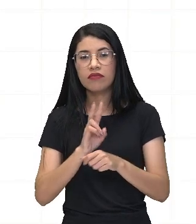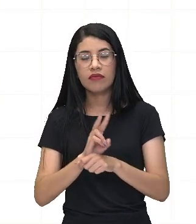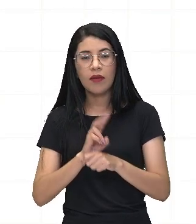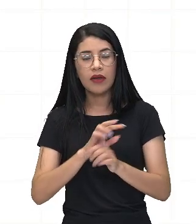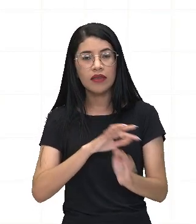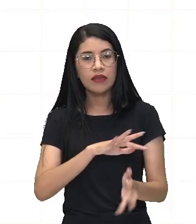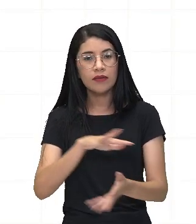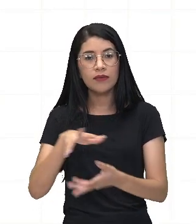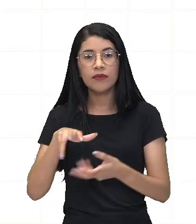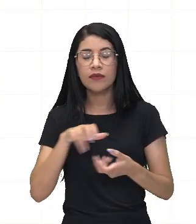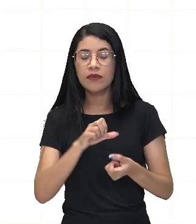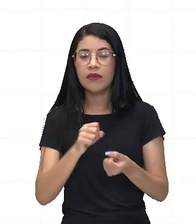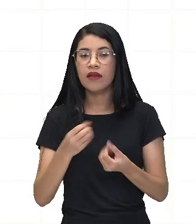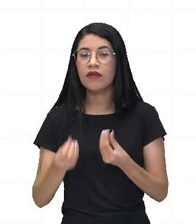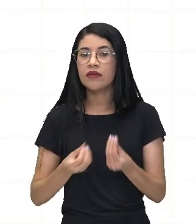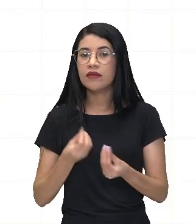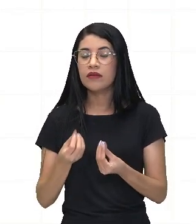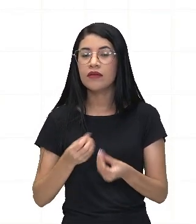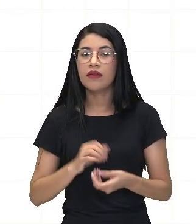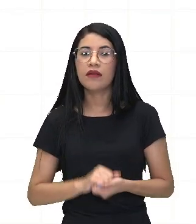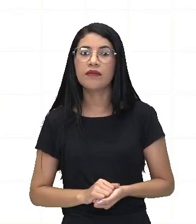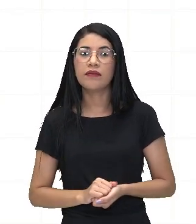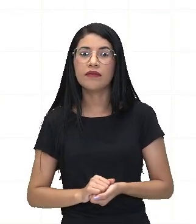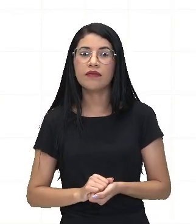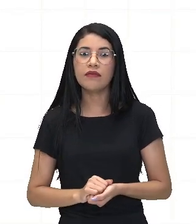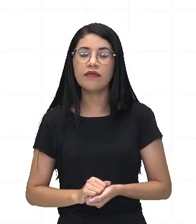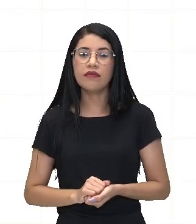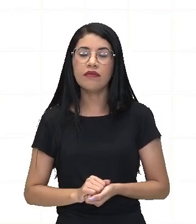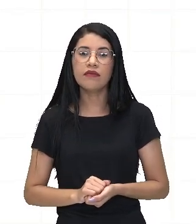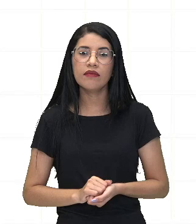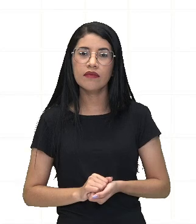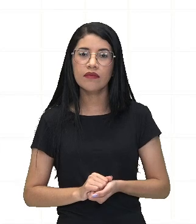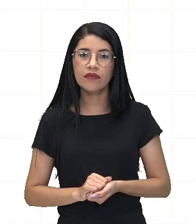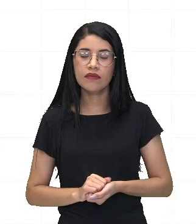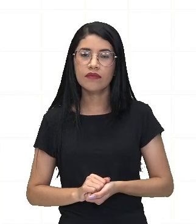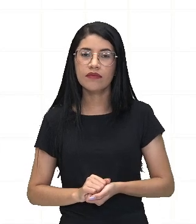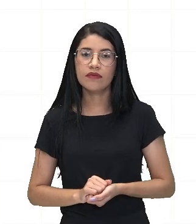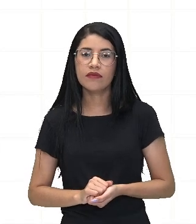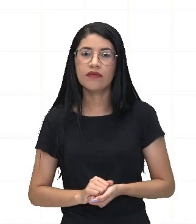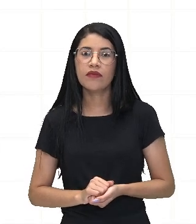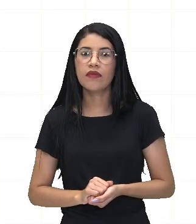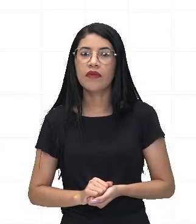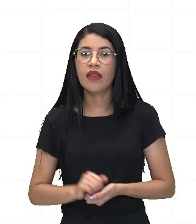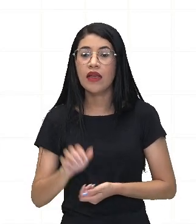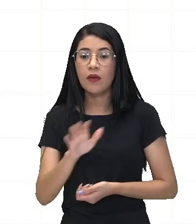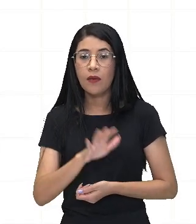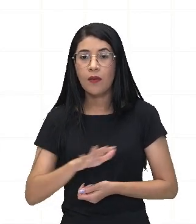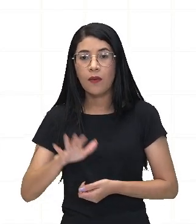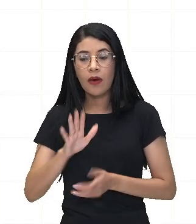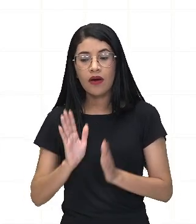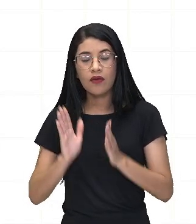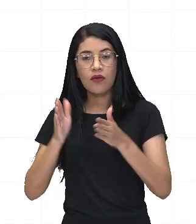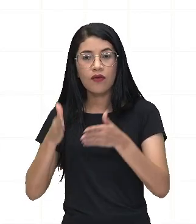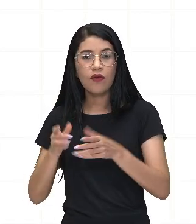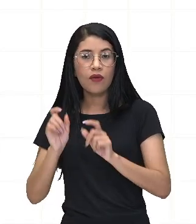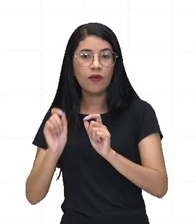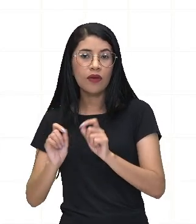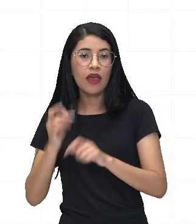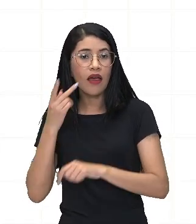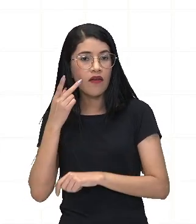unidades de conservação de uso sustentável, elas são áreas mais voltadas